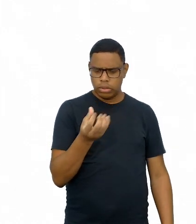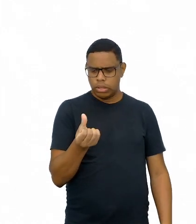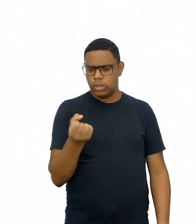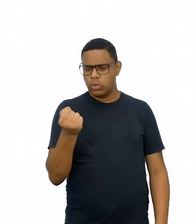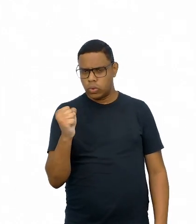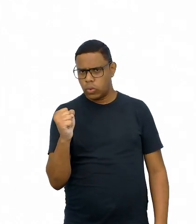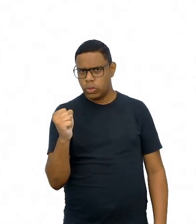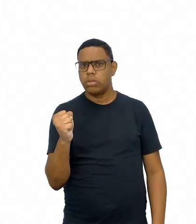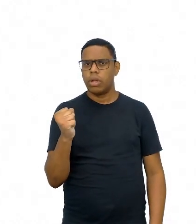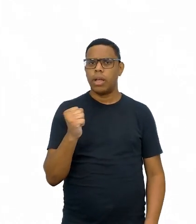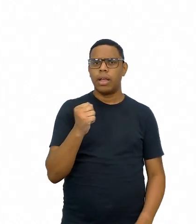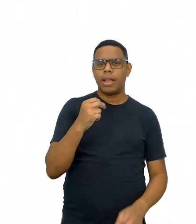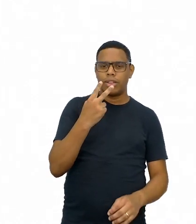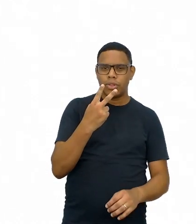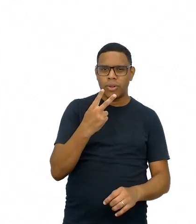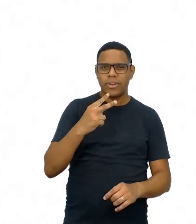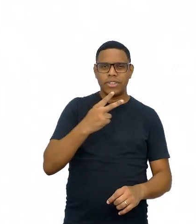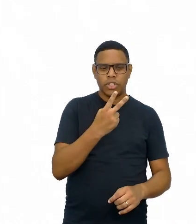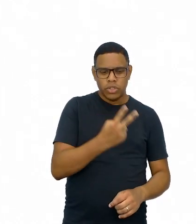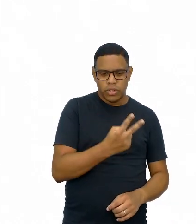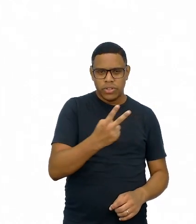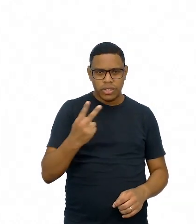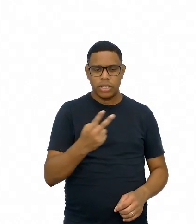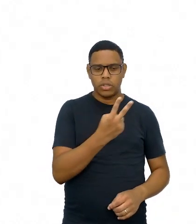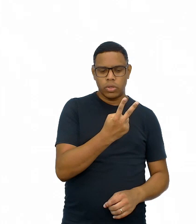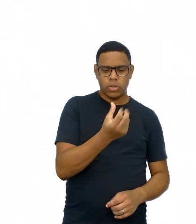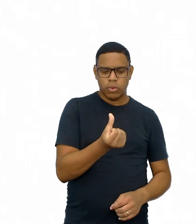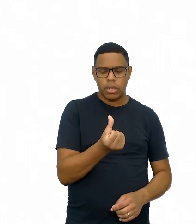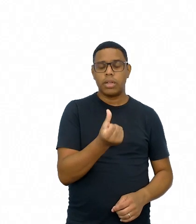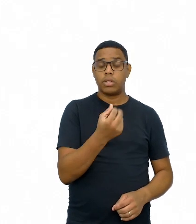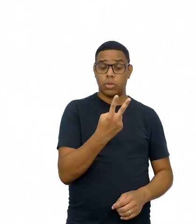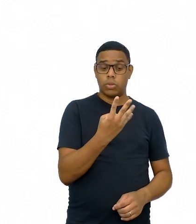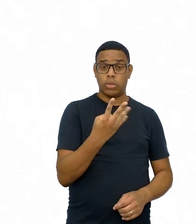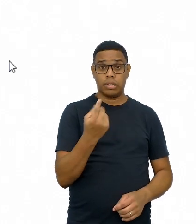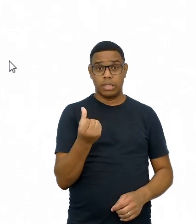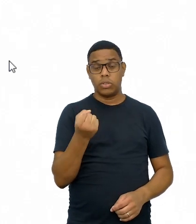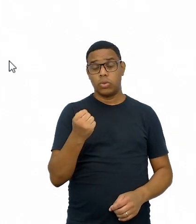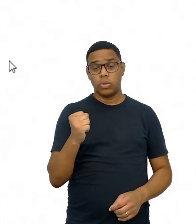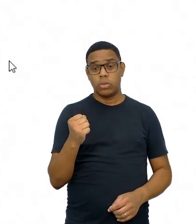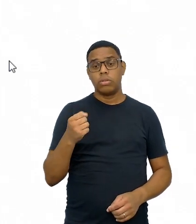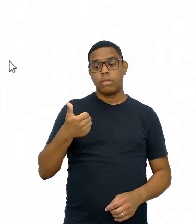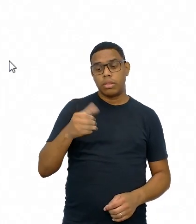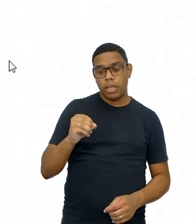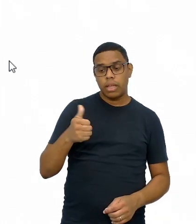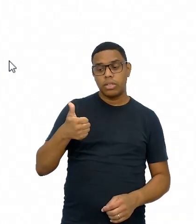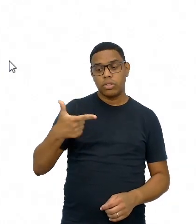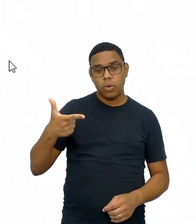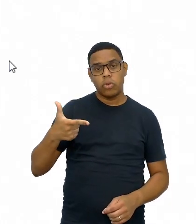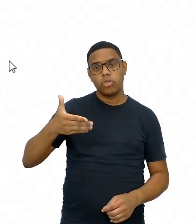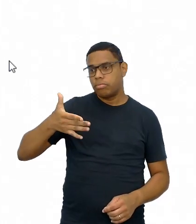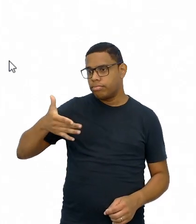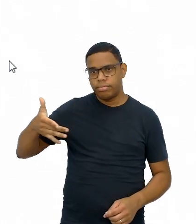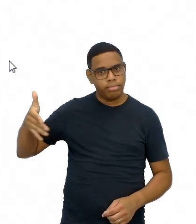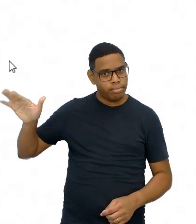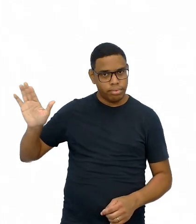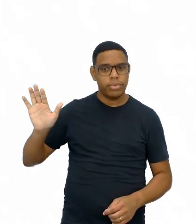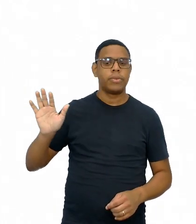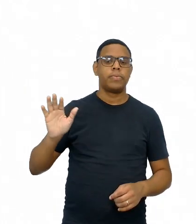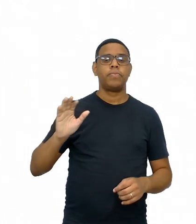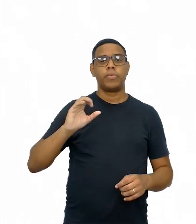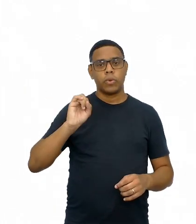que é de 2 em 2, então, 2, 4, 6, 8, 10, 12, assim sucessivamente, como eu posso também